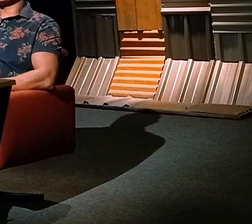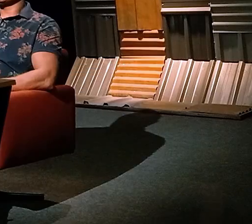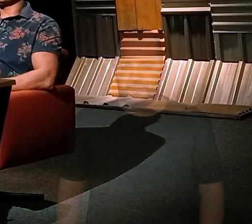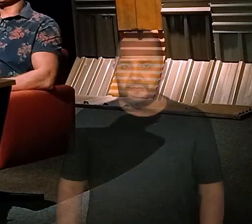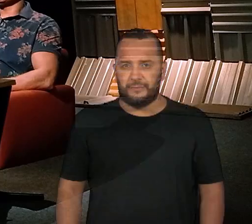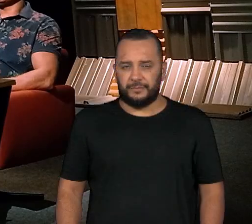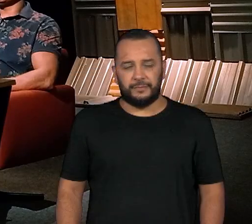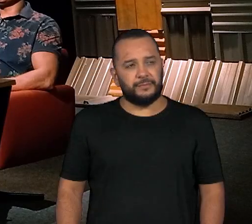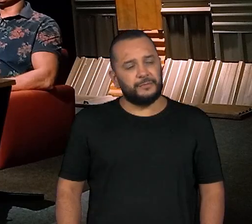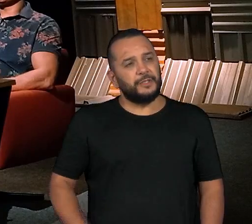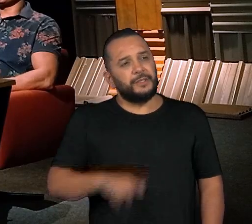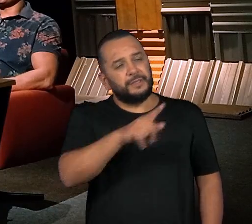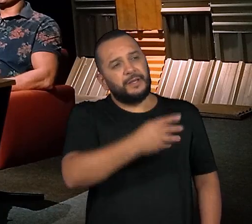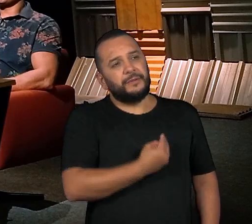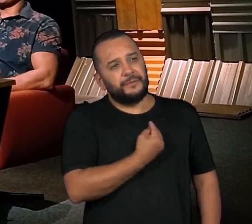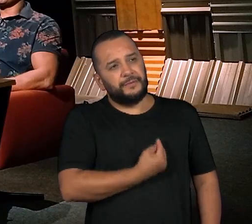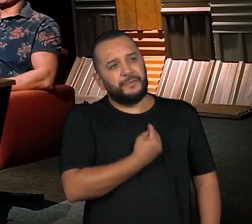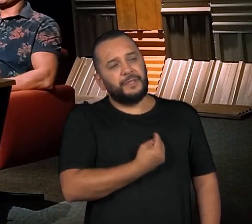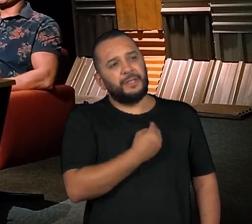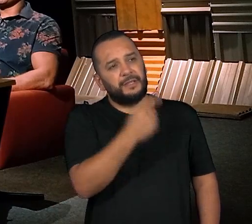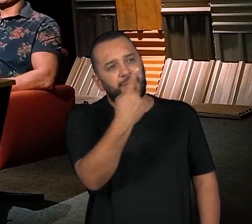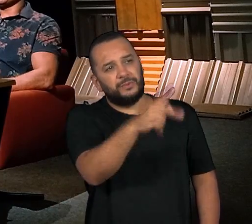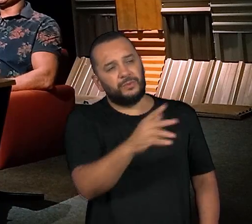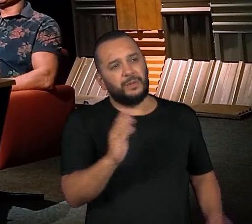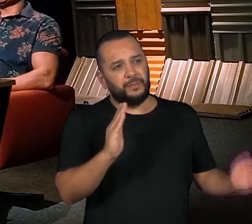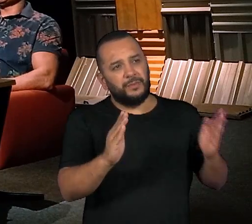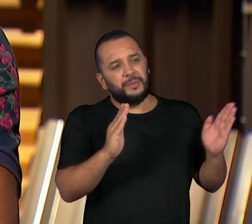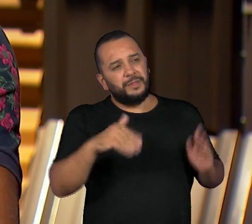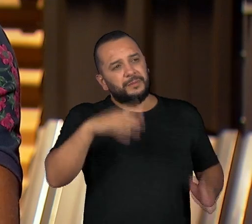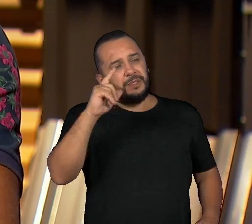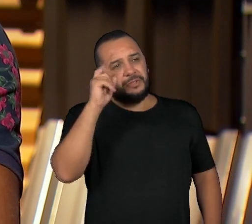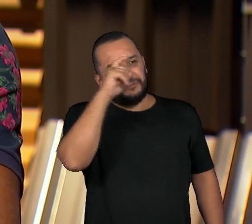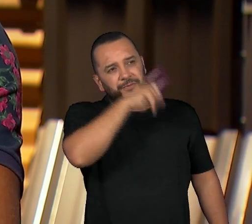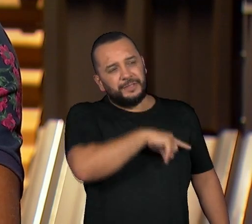Que parte da sua vida foi mais difícil de rever?